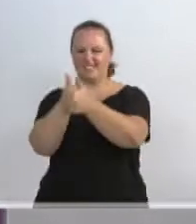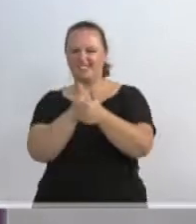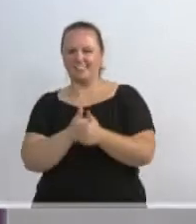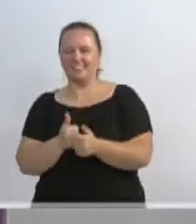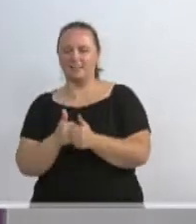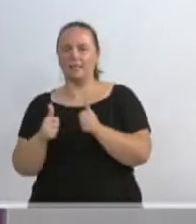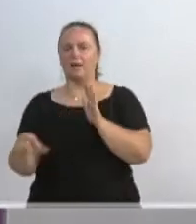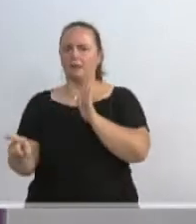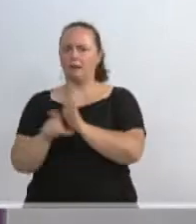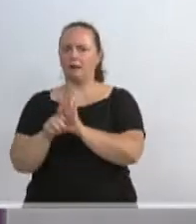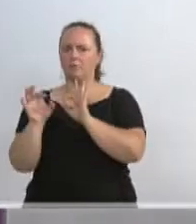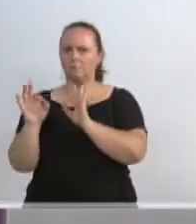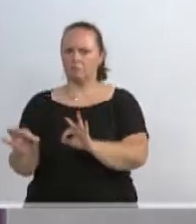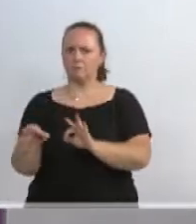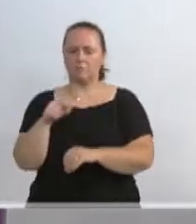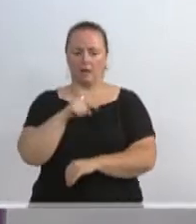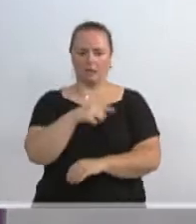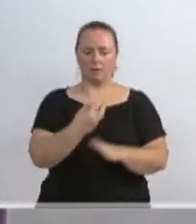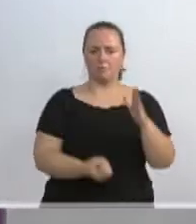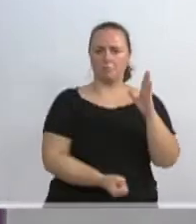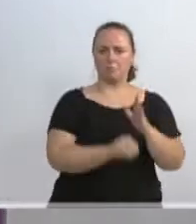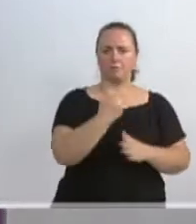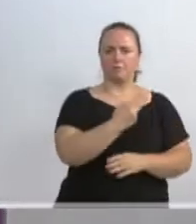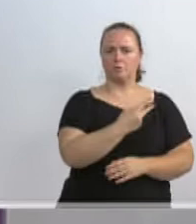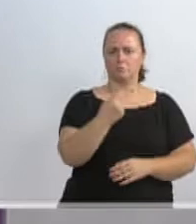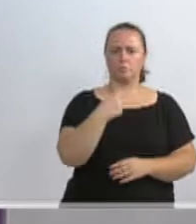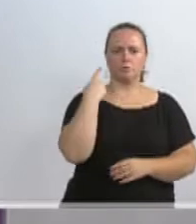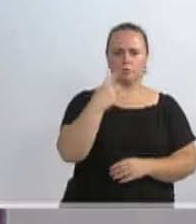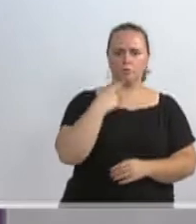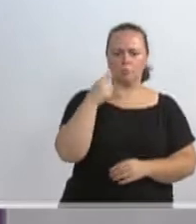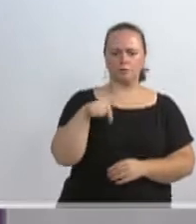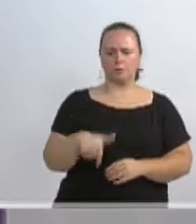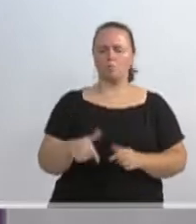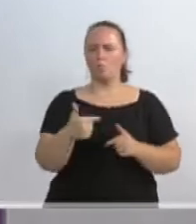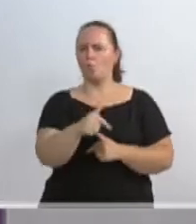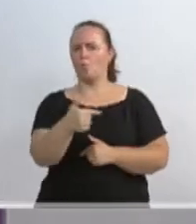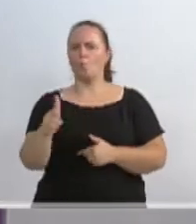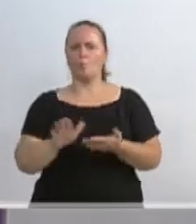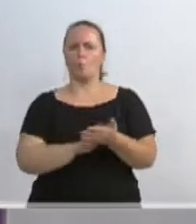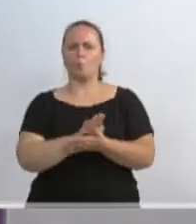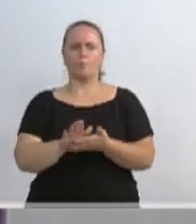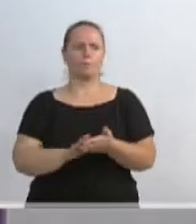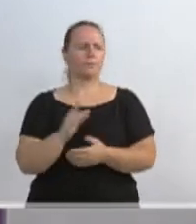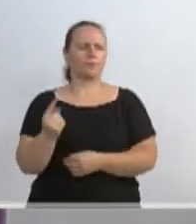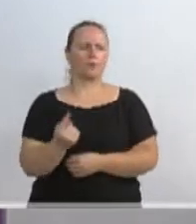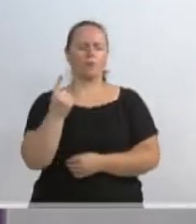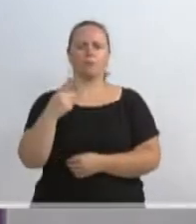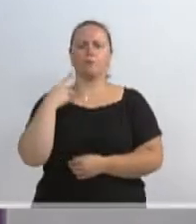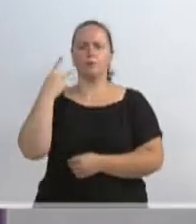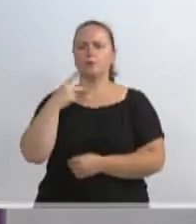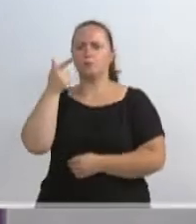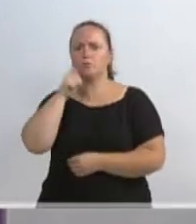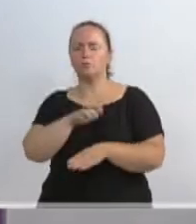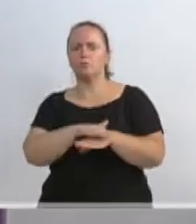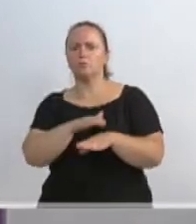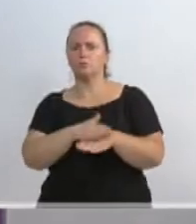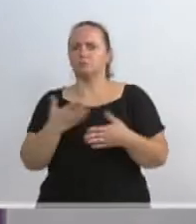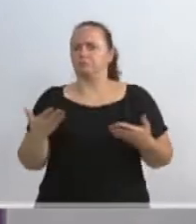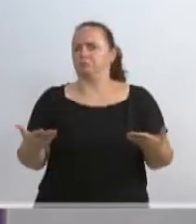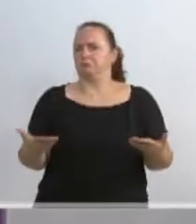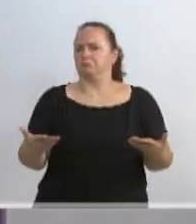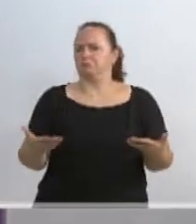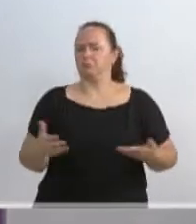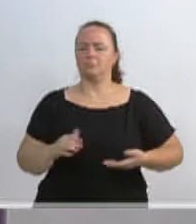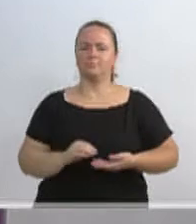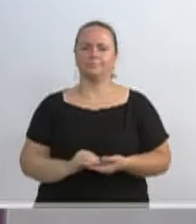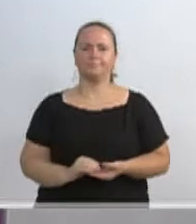lei que aqui foi feita por dois vereadores em camboriu e nós não temos a condição de fazer isso eu vejo